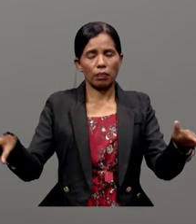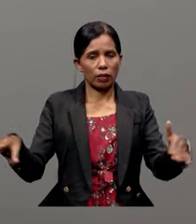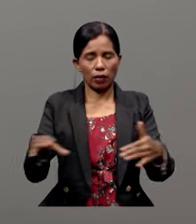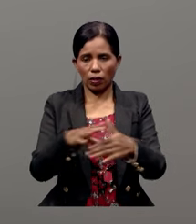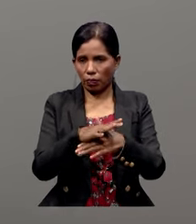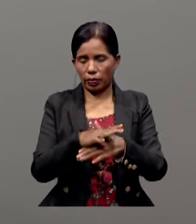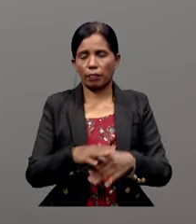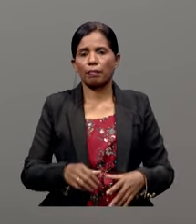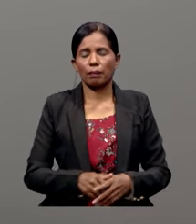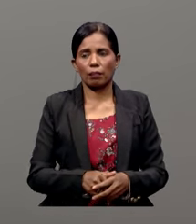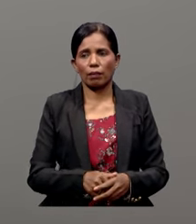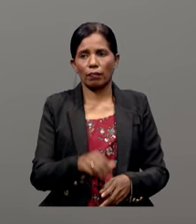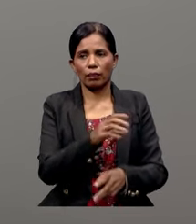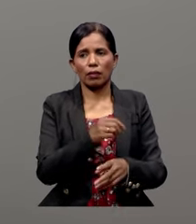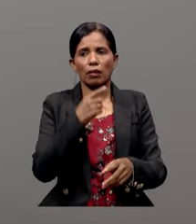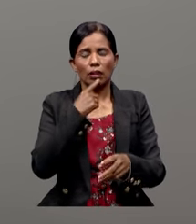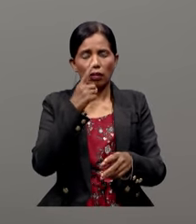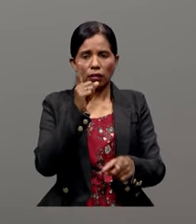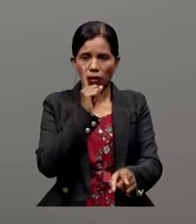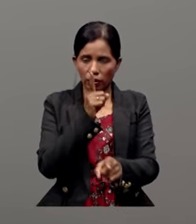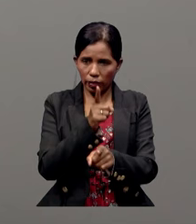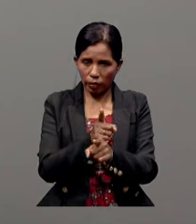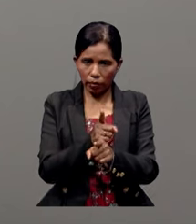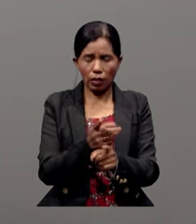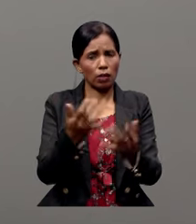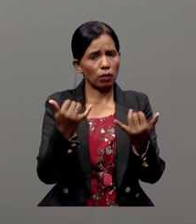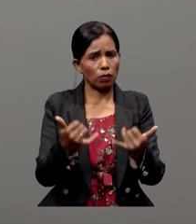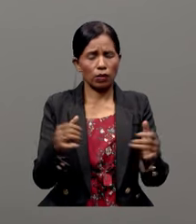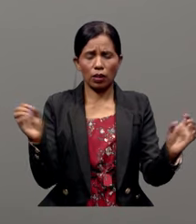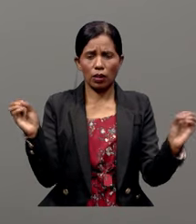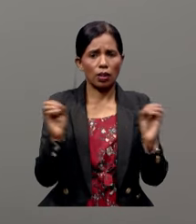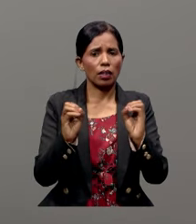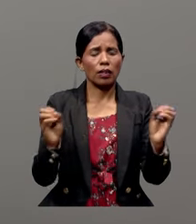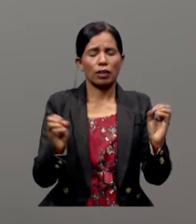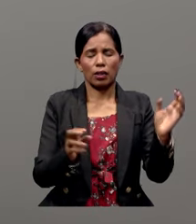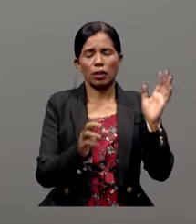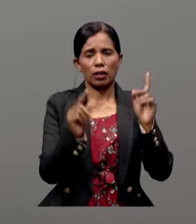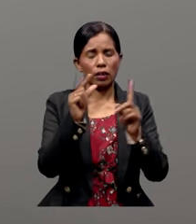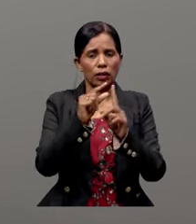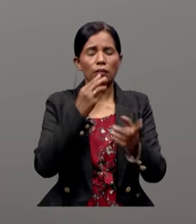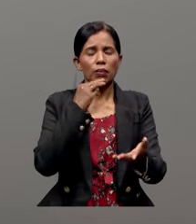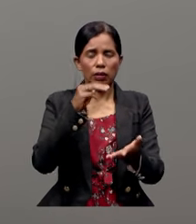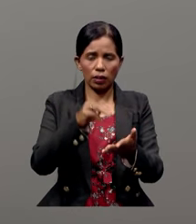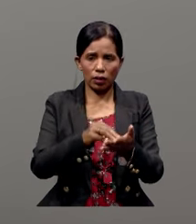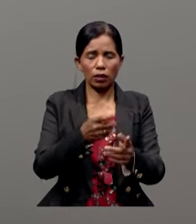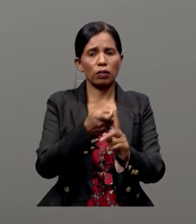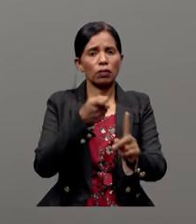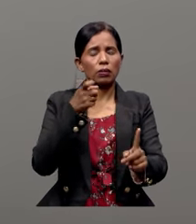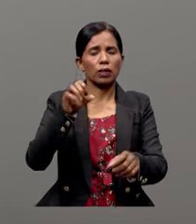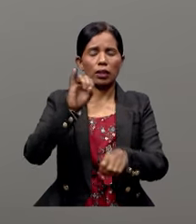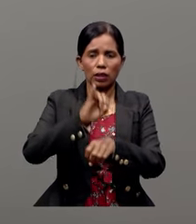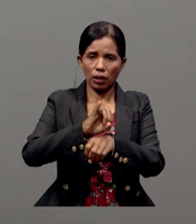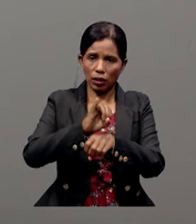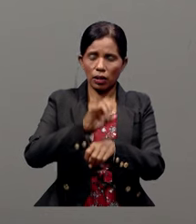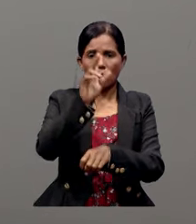união. Isto deve ser muito claro. Então, não é uma novidade da doutrina, não mudou a doutrina da